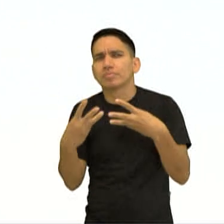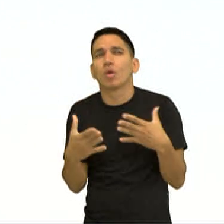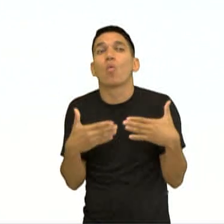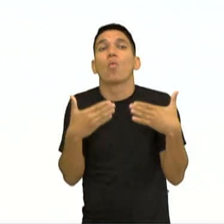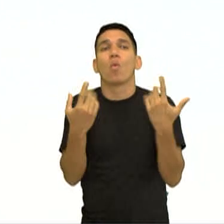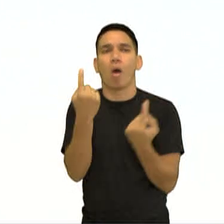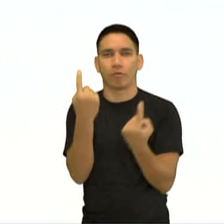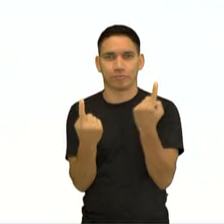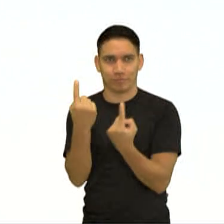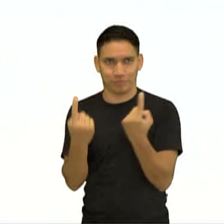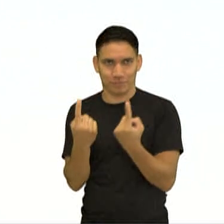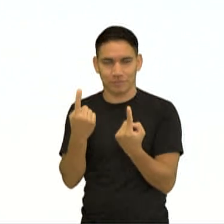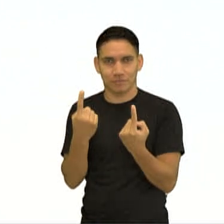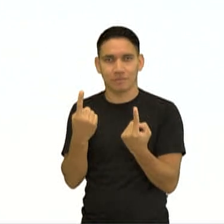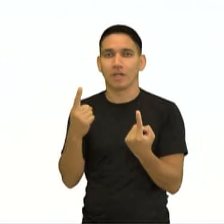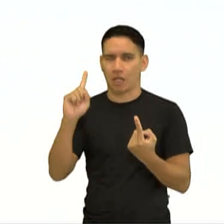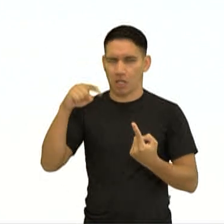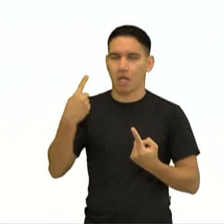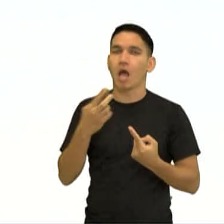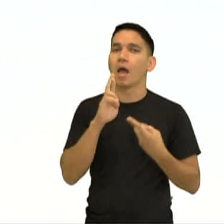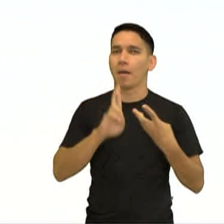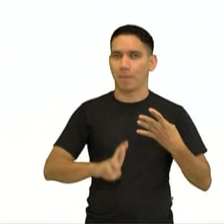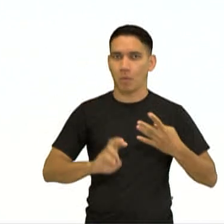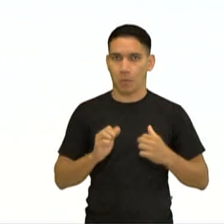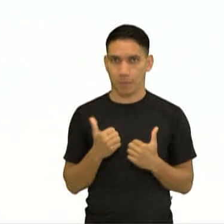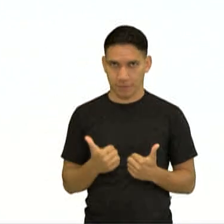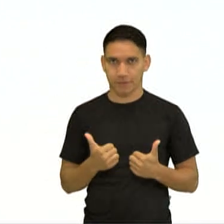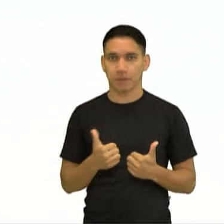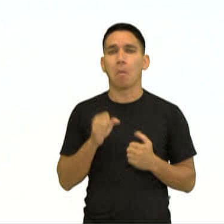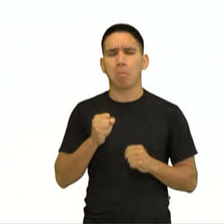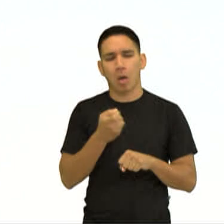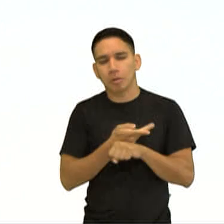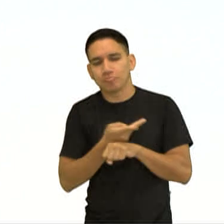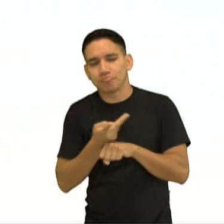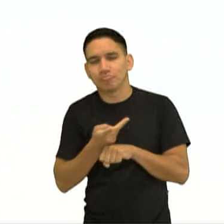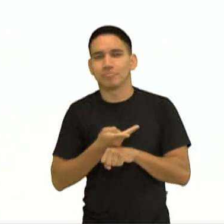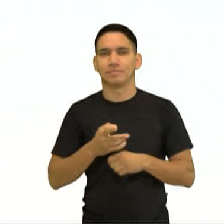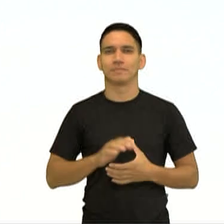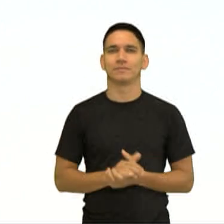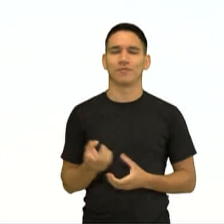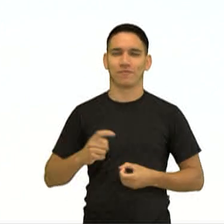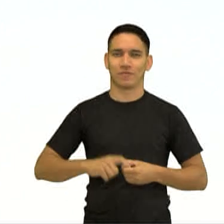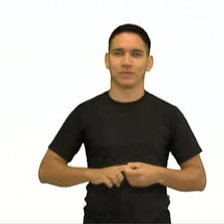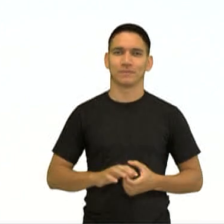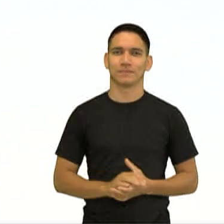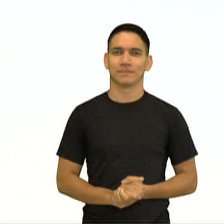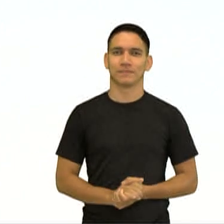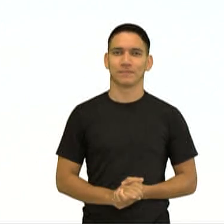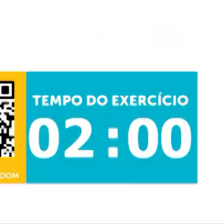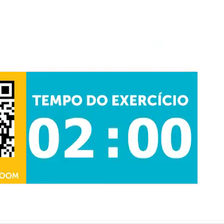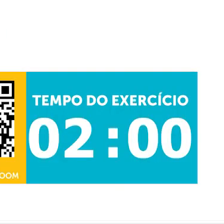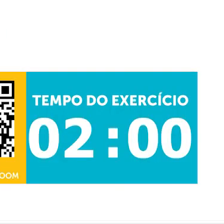possam depois checar comigo a resposta, tá ok? Pode pesquisar aí, não tem problema não. Já volto.